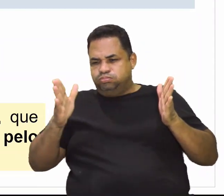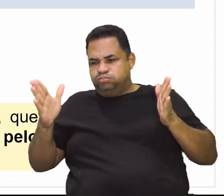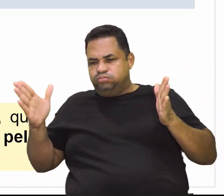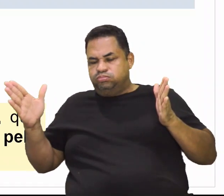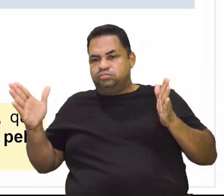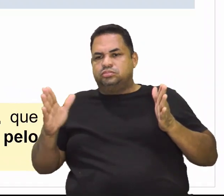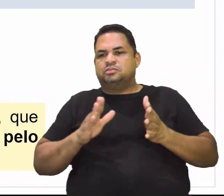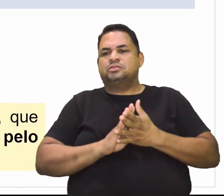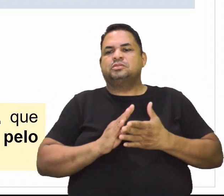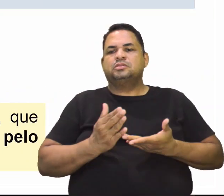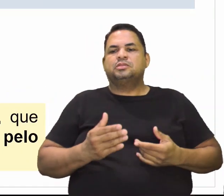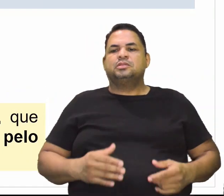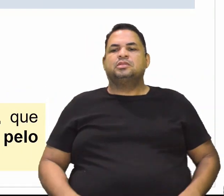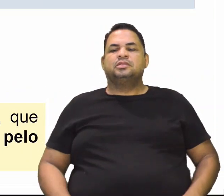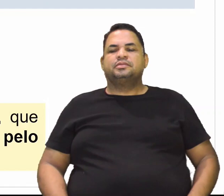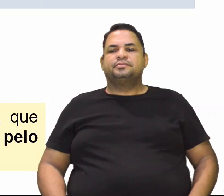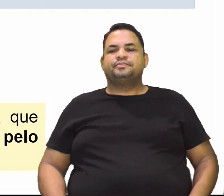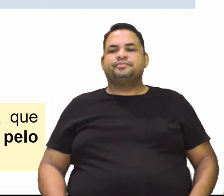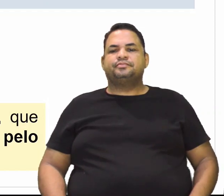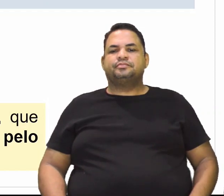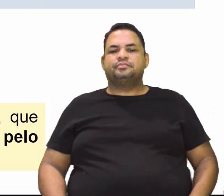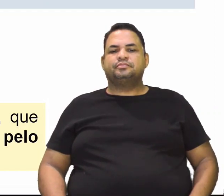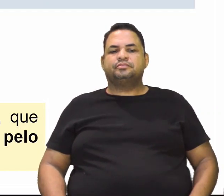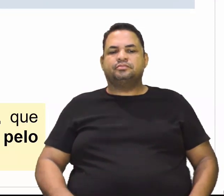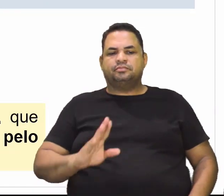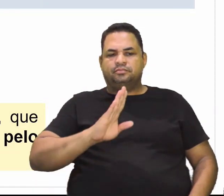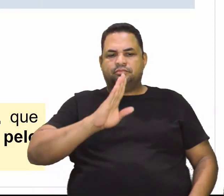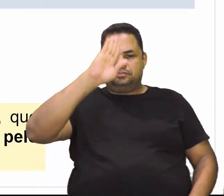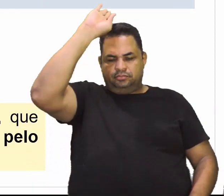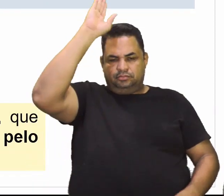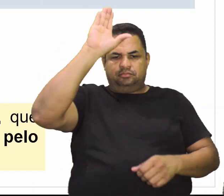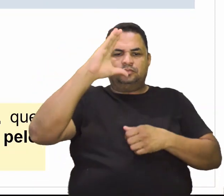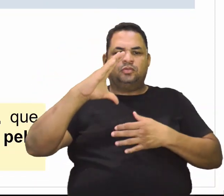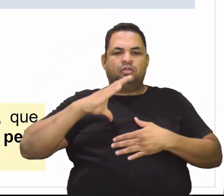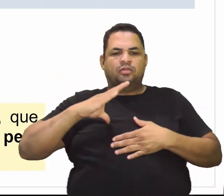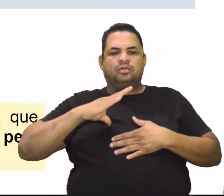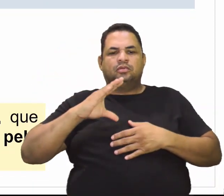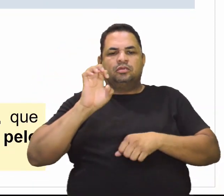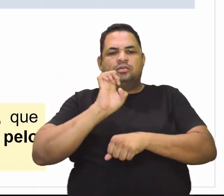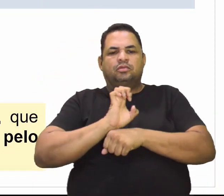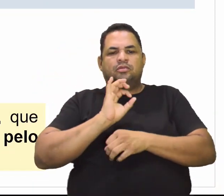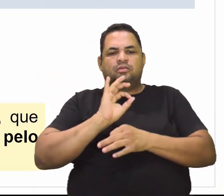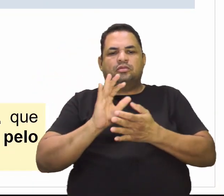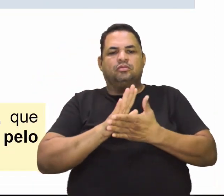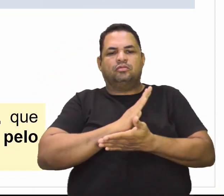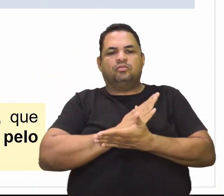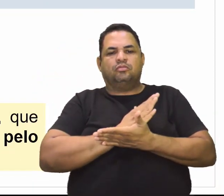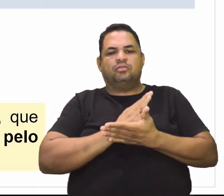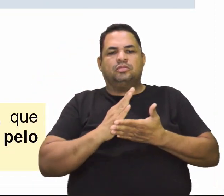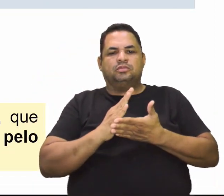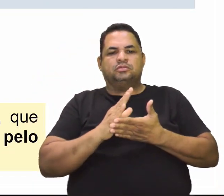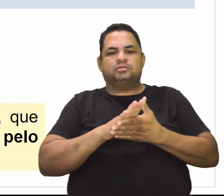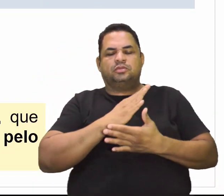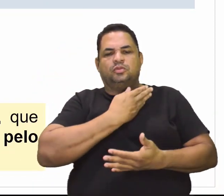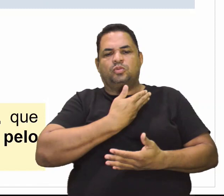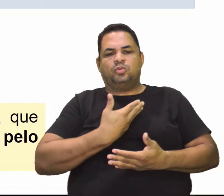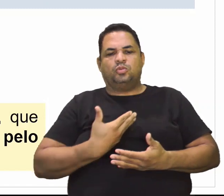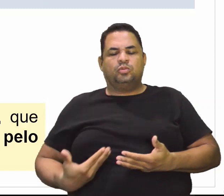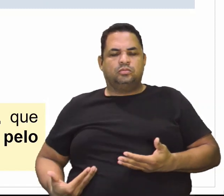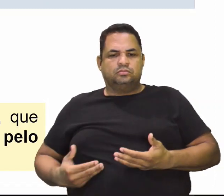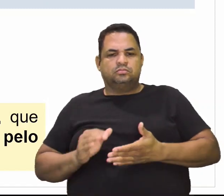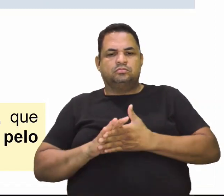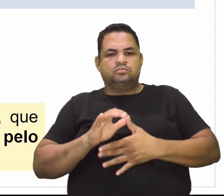sucedeu a República Romana. Roma, que era uma cidade-estado, passou a ser governada pelo imperador. Aqui começou